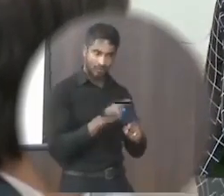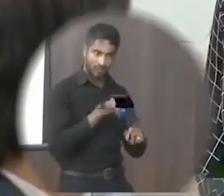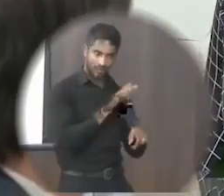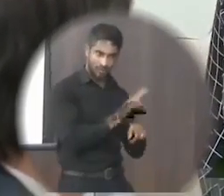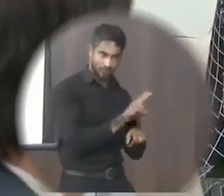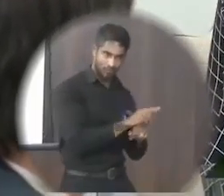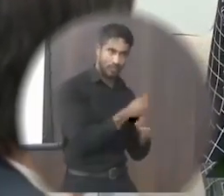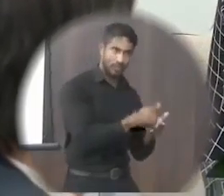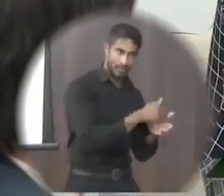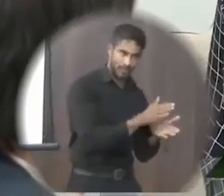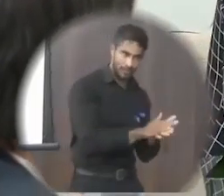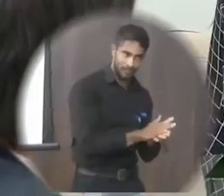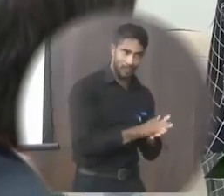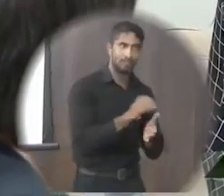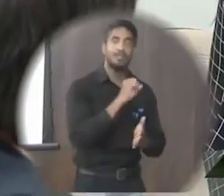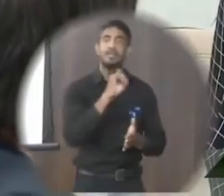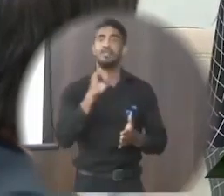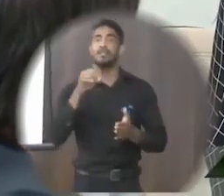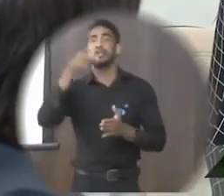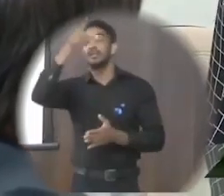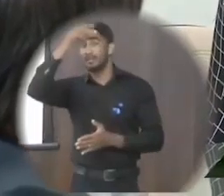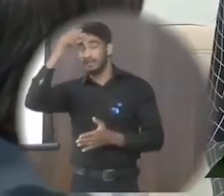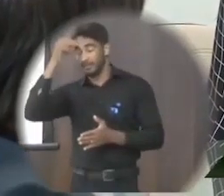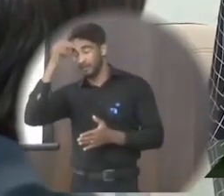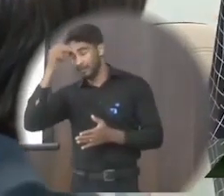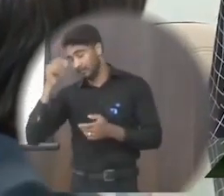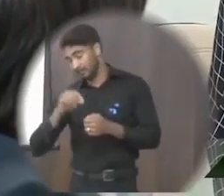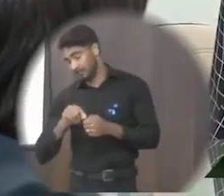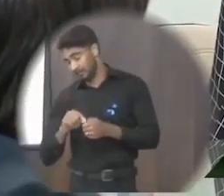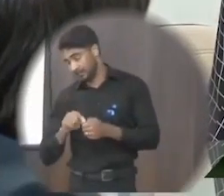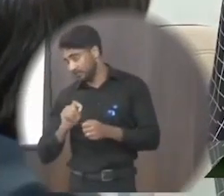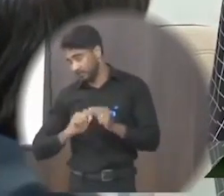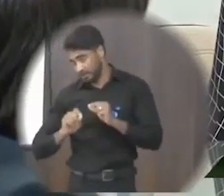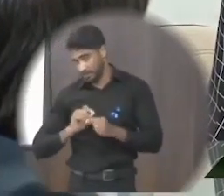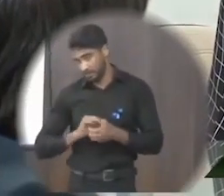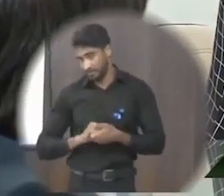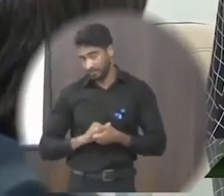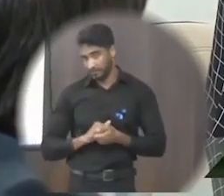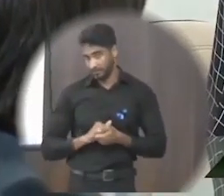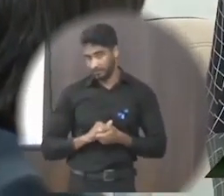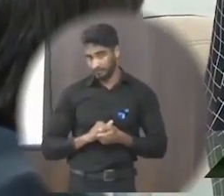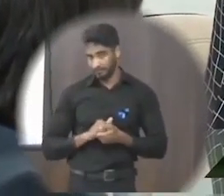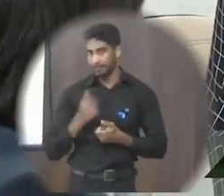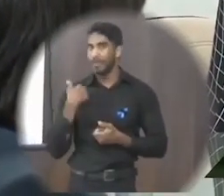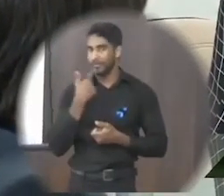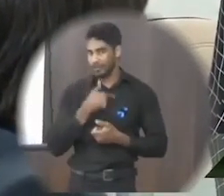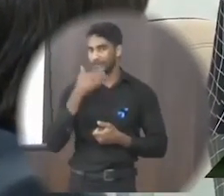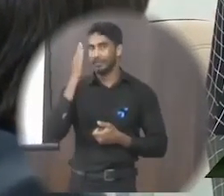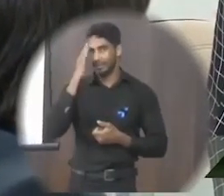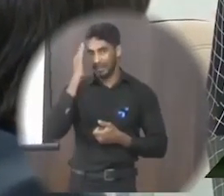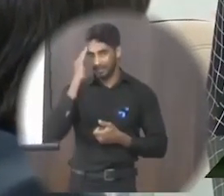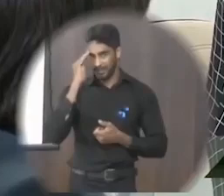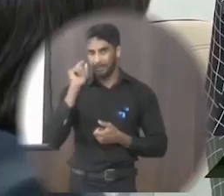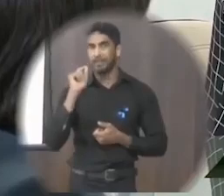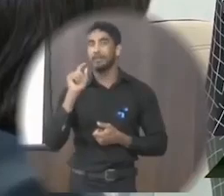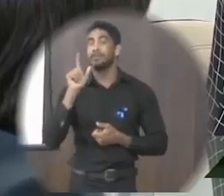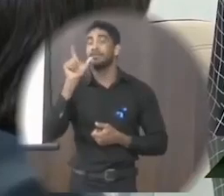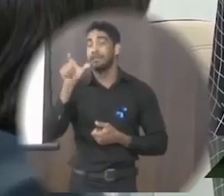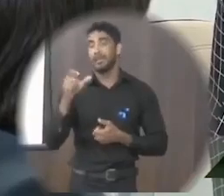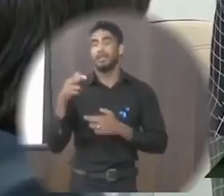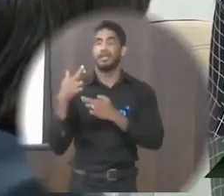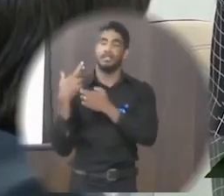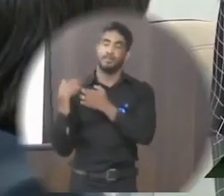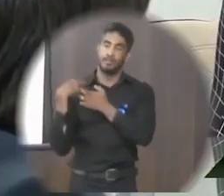gente é multado. E o que que deve fazer quando o terreno ele é público? Nós sabemos, né? De quem é a